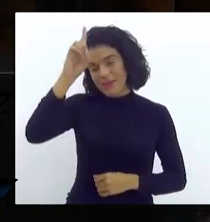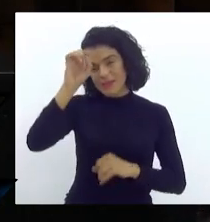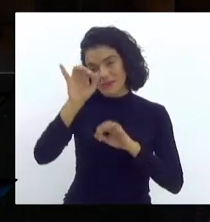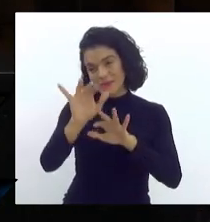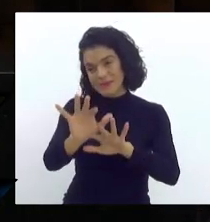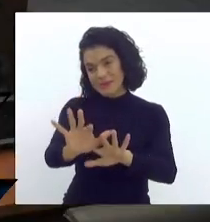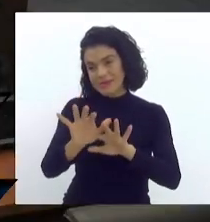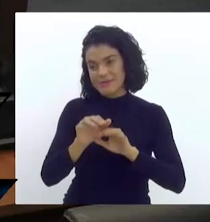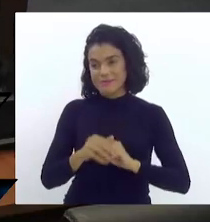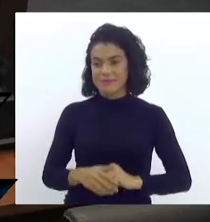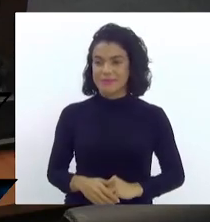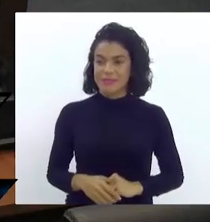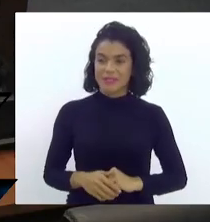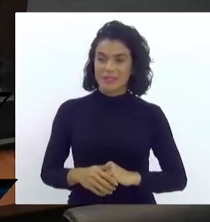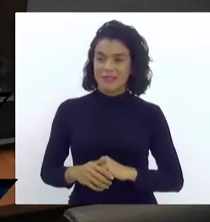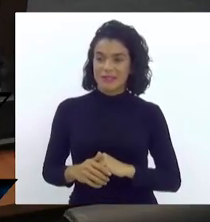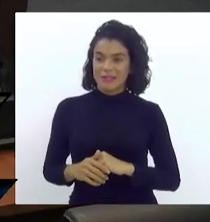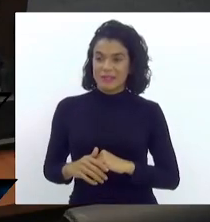um.